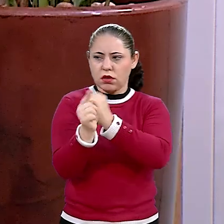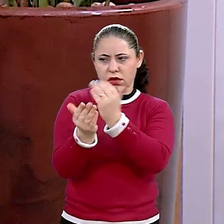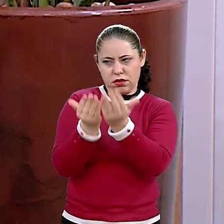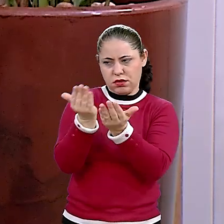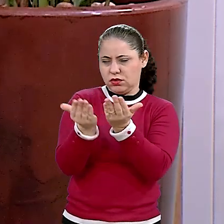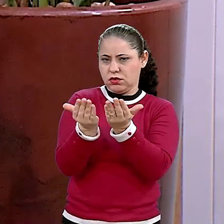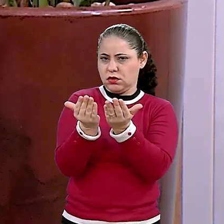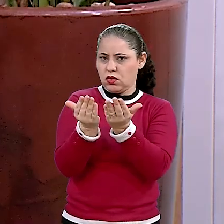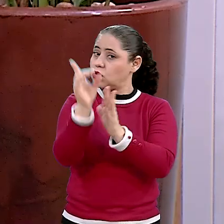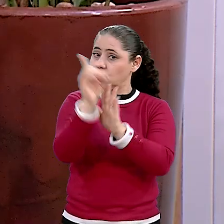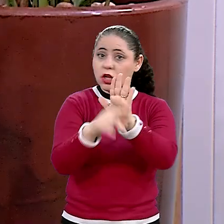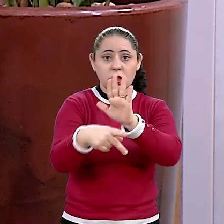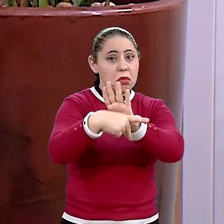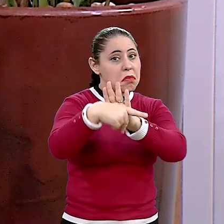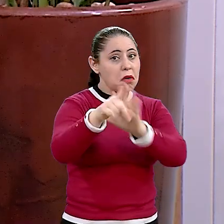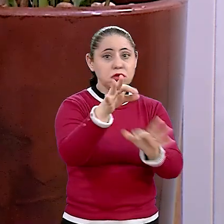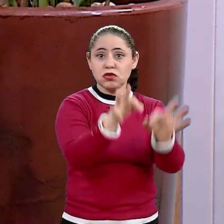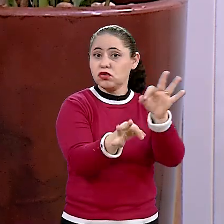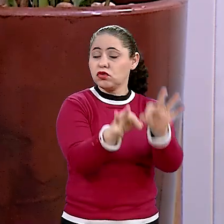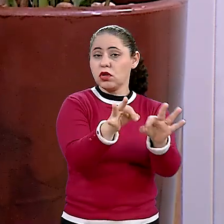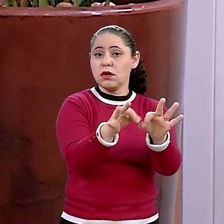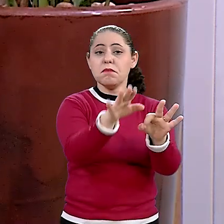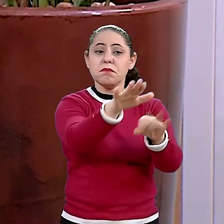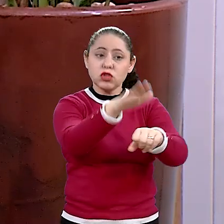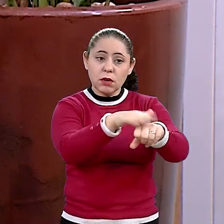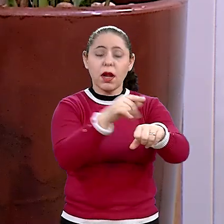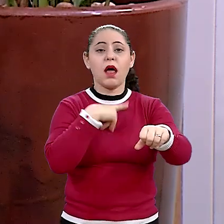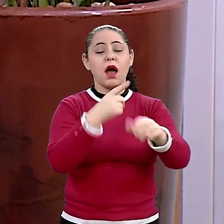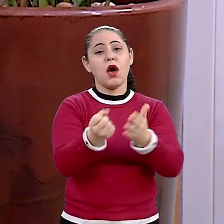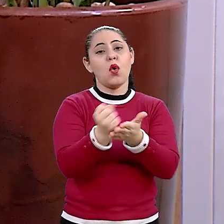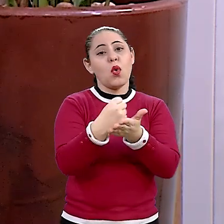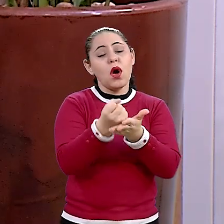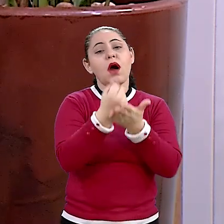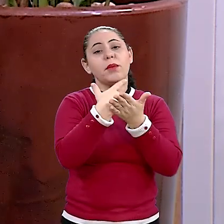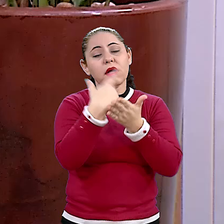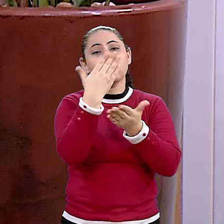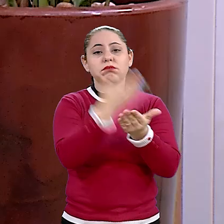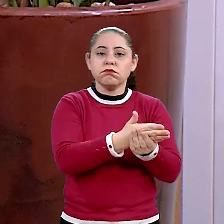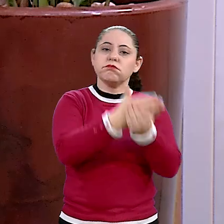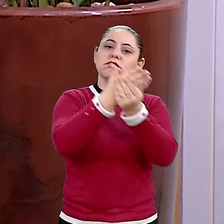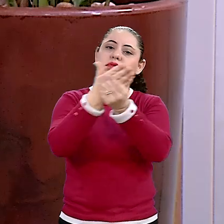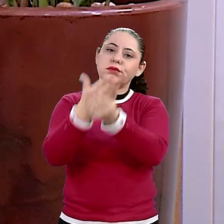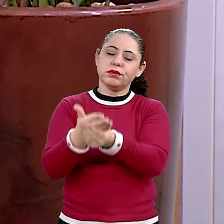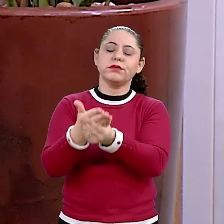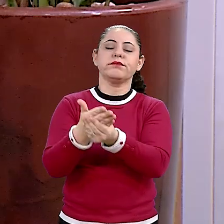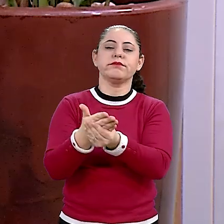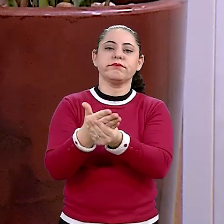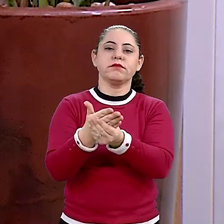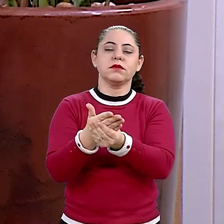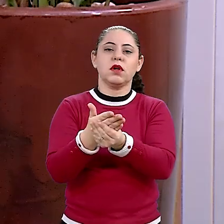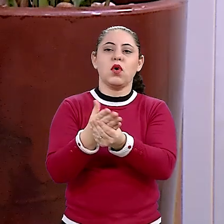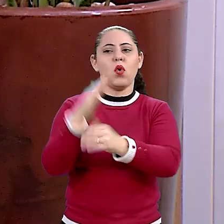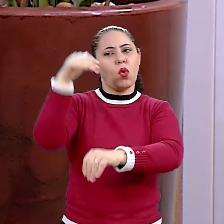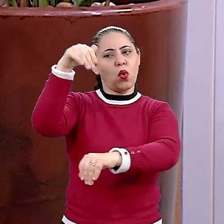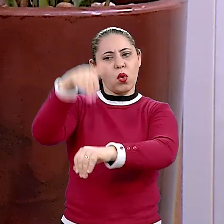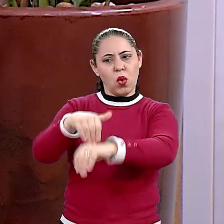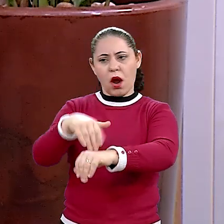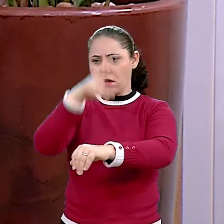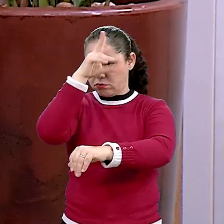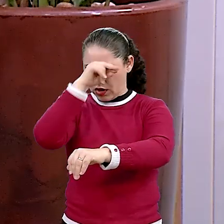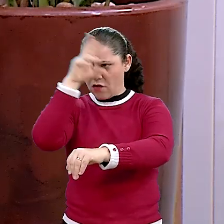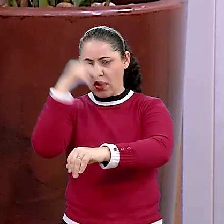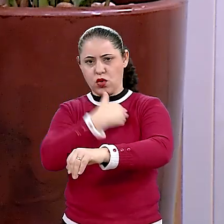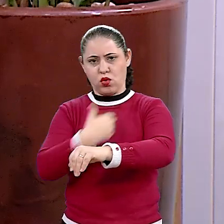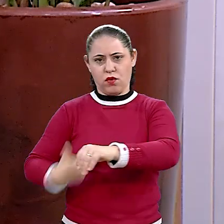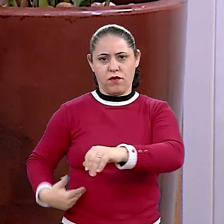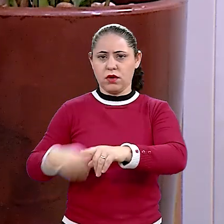atendido, é seu direito entrar dentro da justiça e buscar um remédio legal através de uma ação judicial, condenando seja a prefeitura, seja o